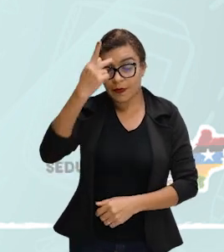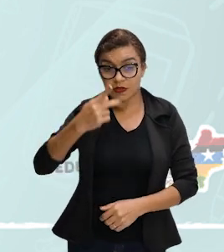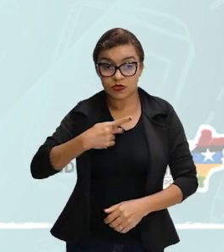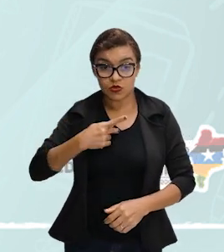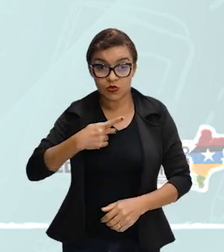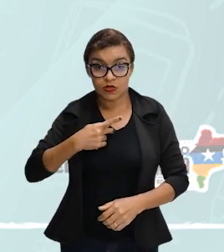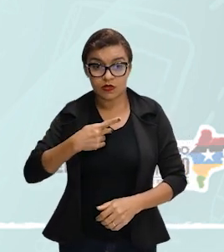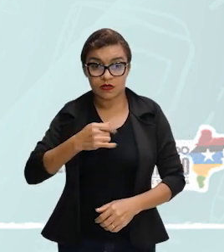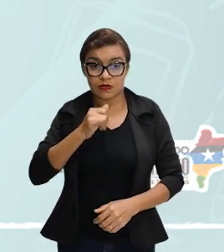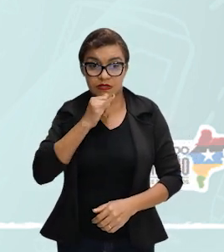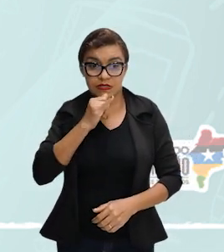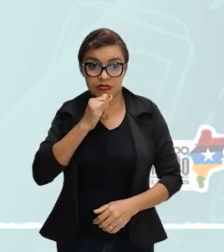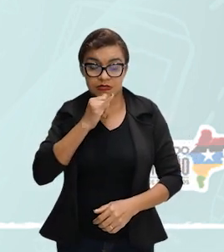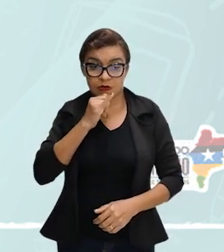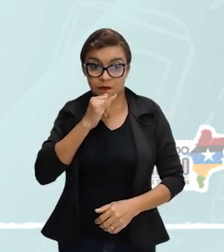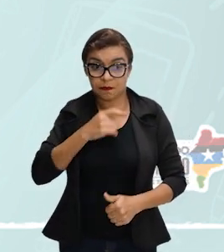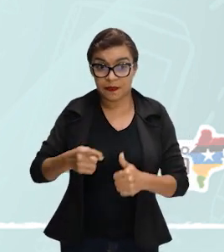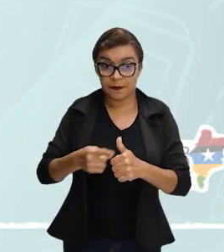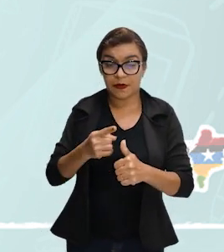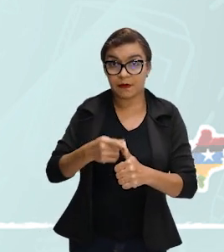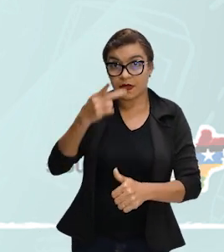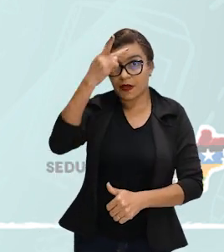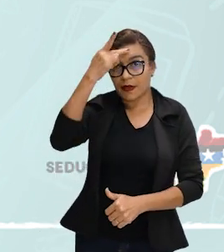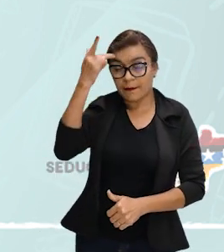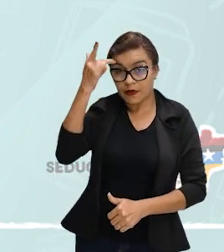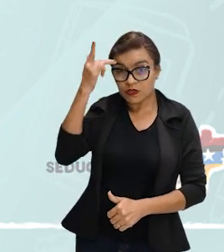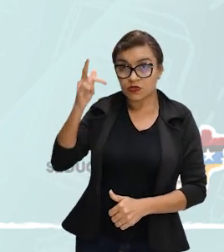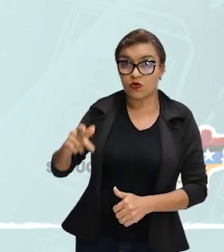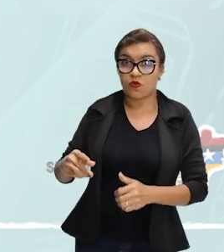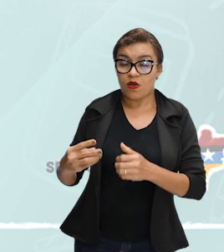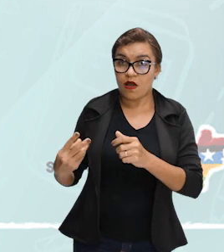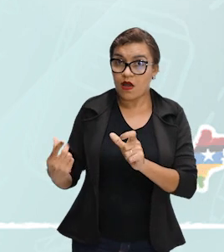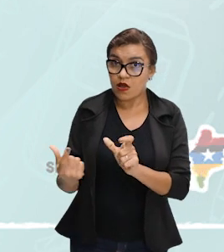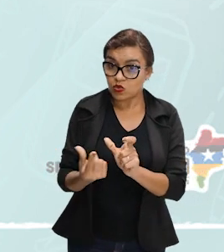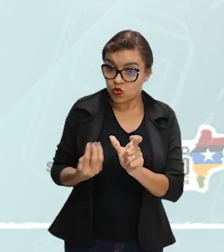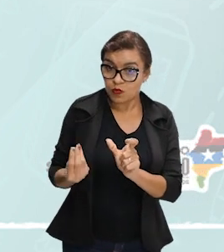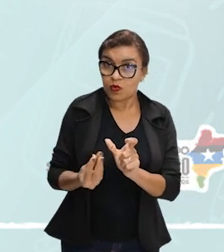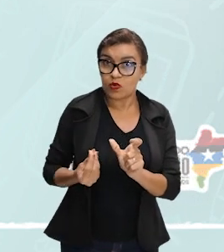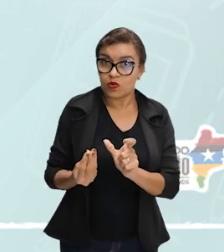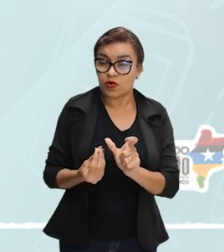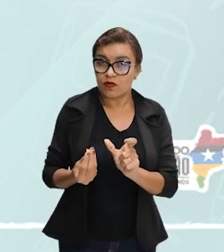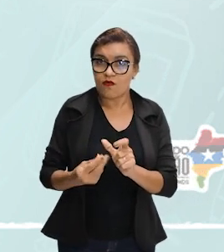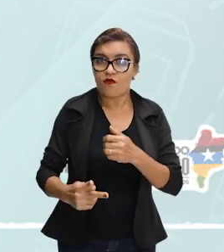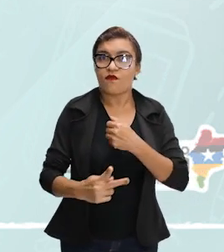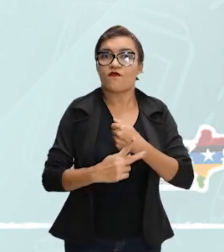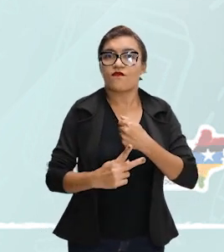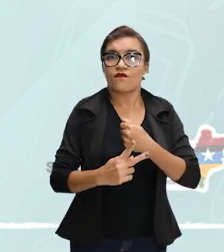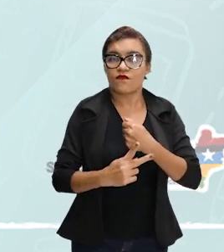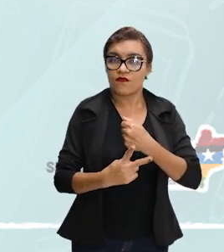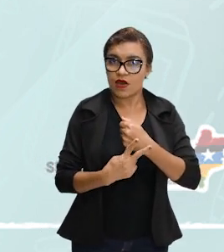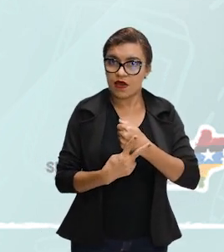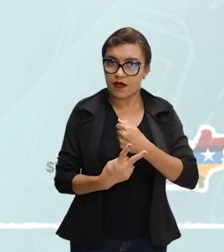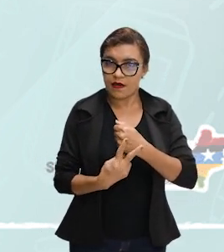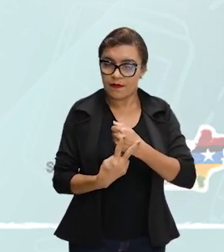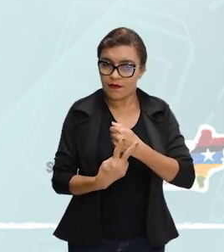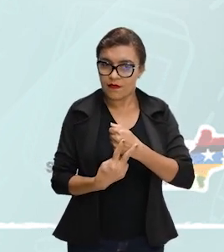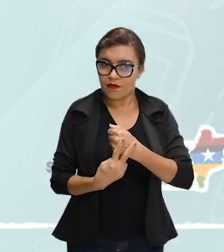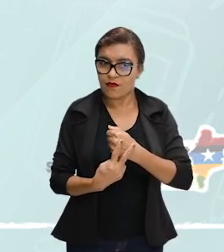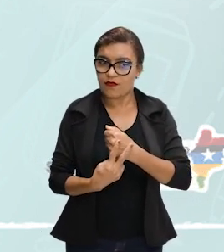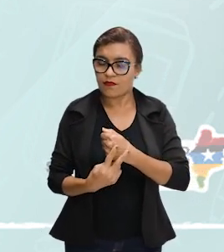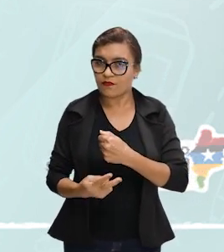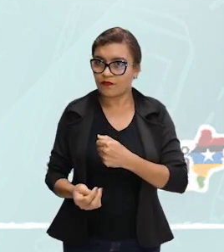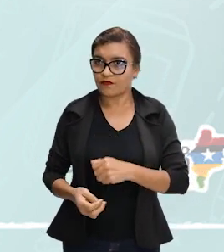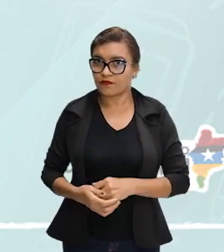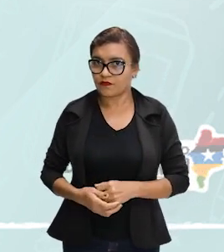cantamos. Sujeito, primeira persona del plural, nosotros. Verbo, primeira persona del plural